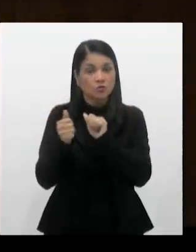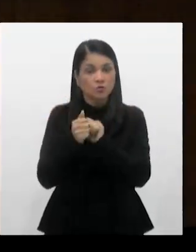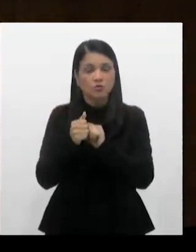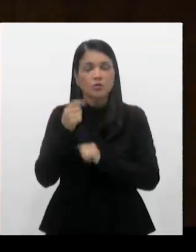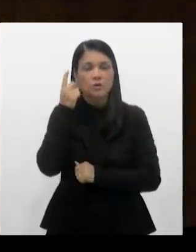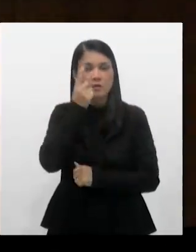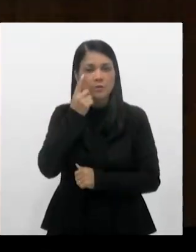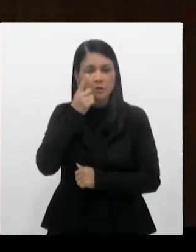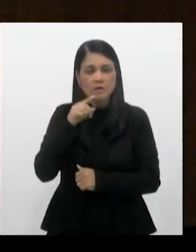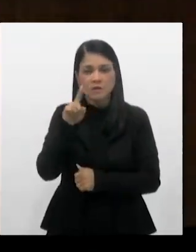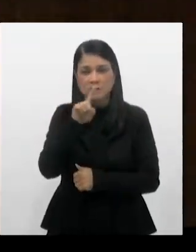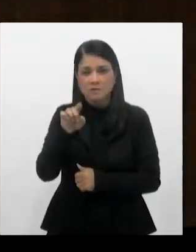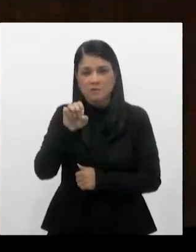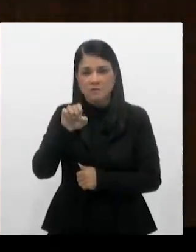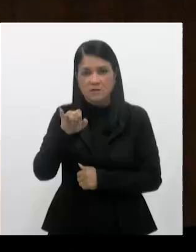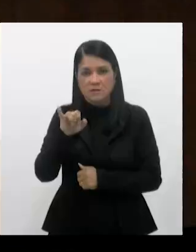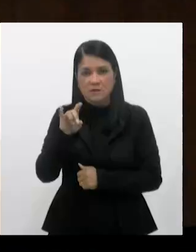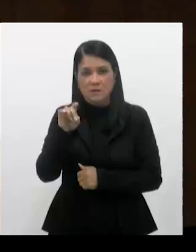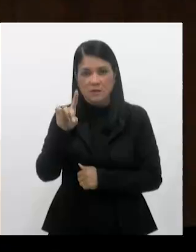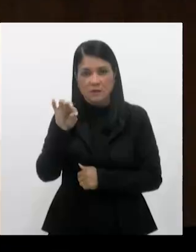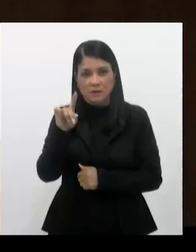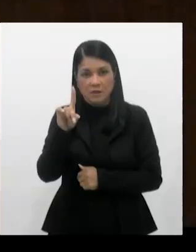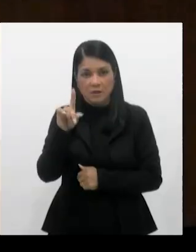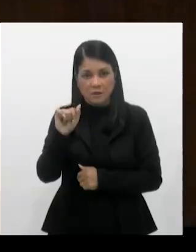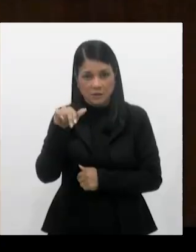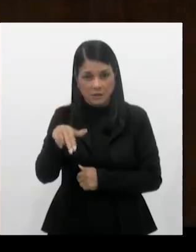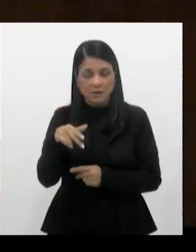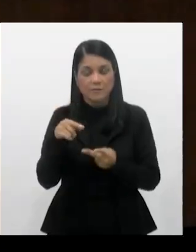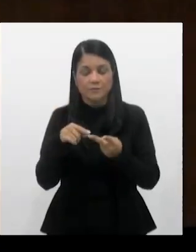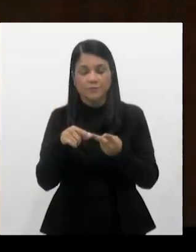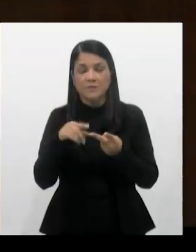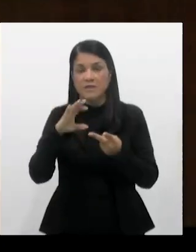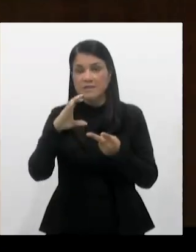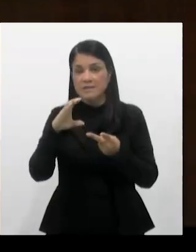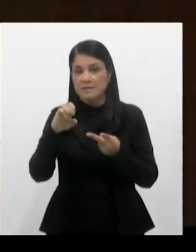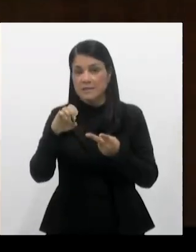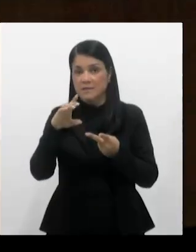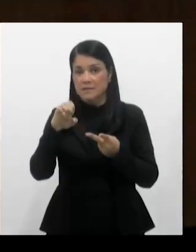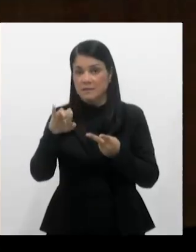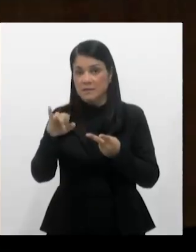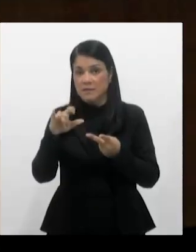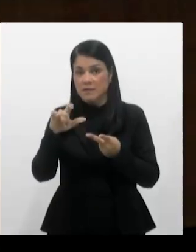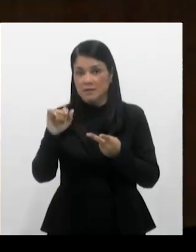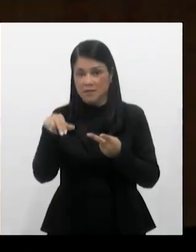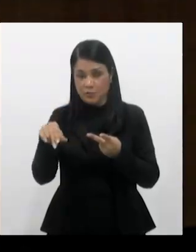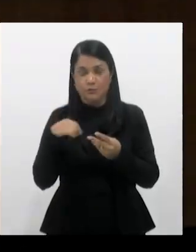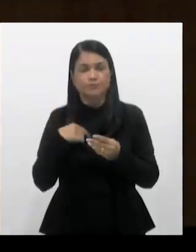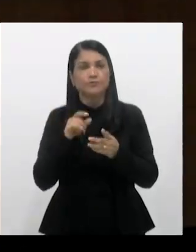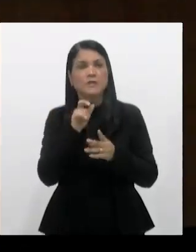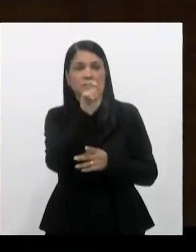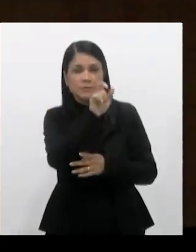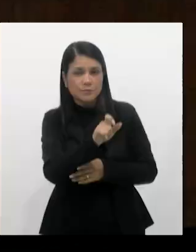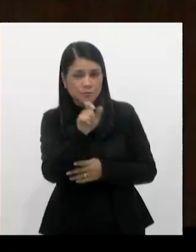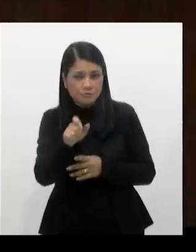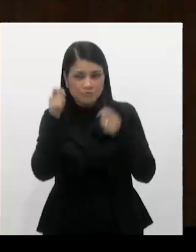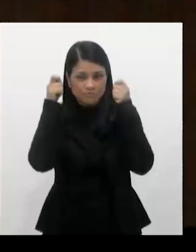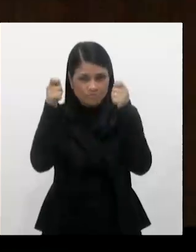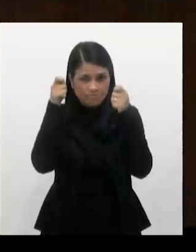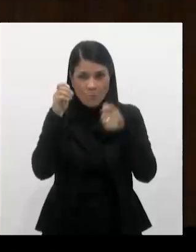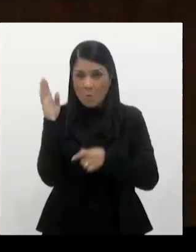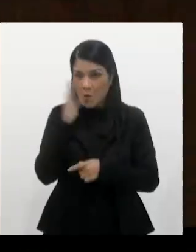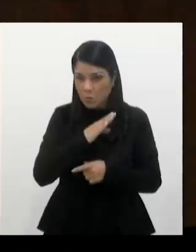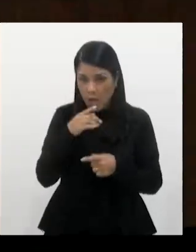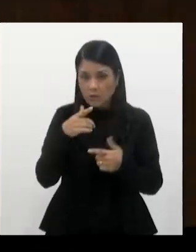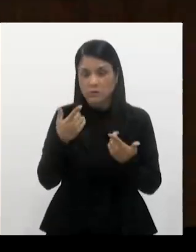Zeidan, deputado Siciliano. Diz que quando um torcedor comete uma maldade toda, não